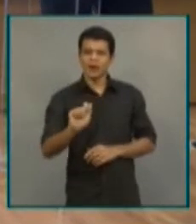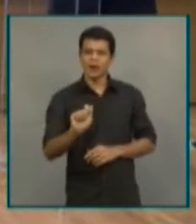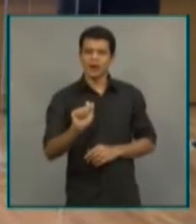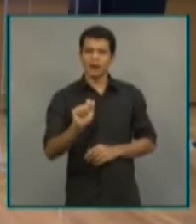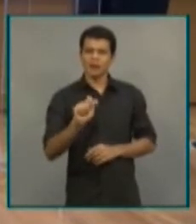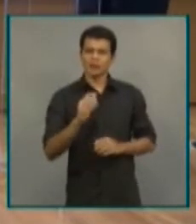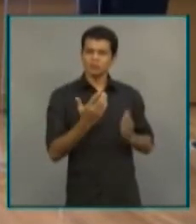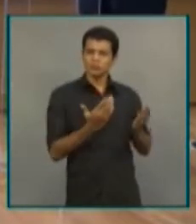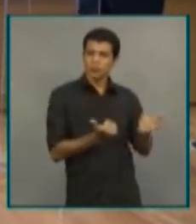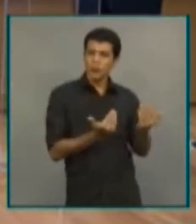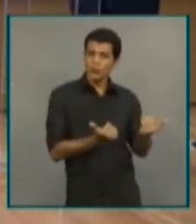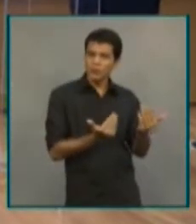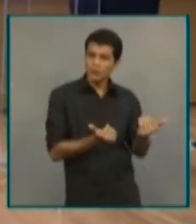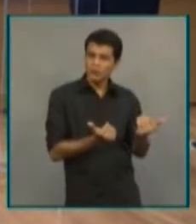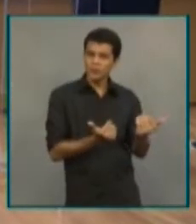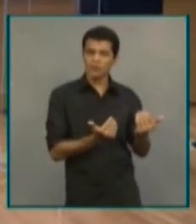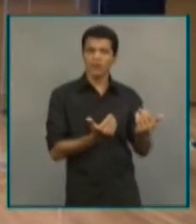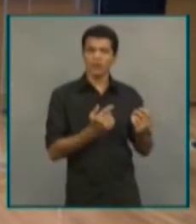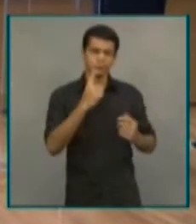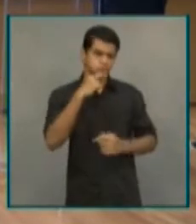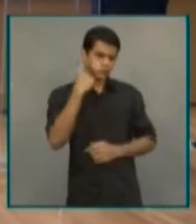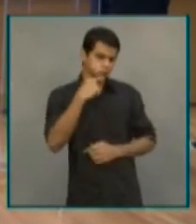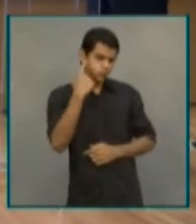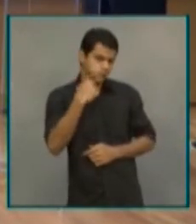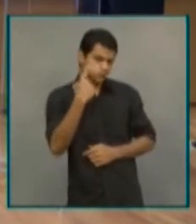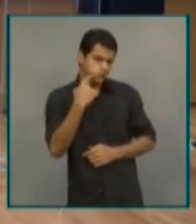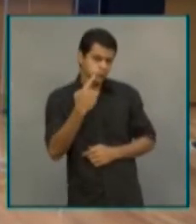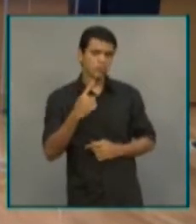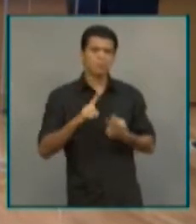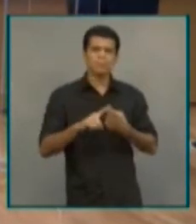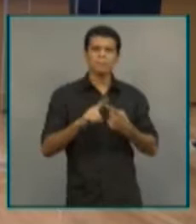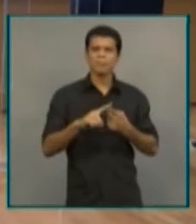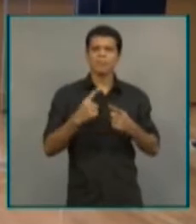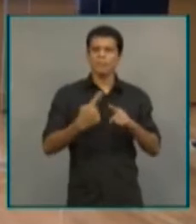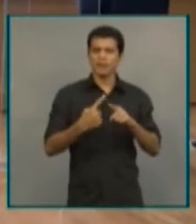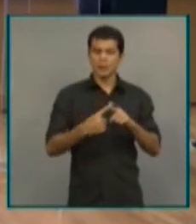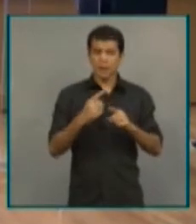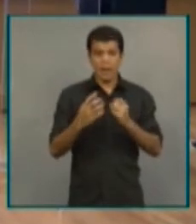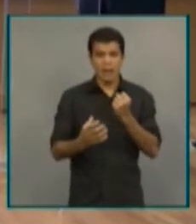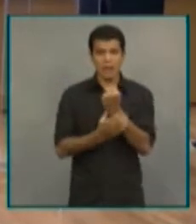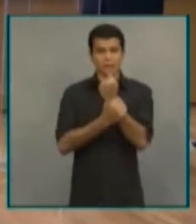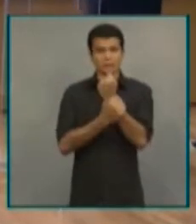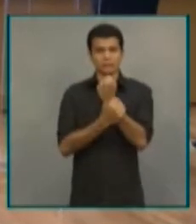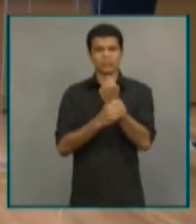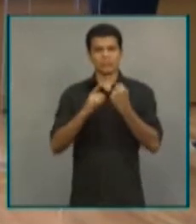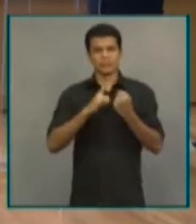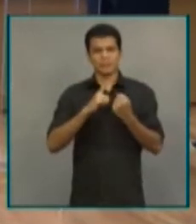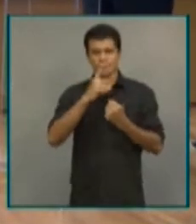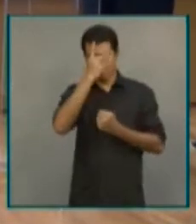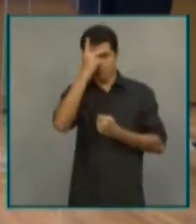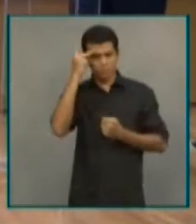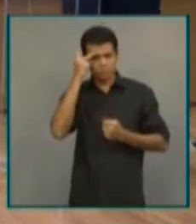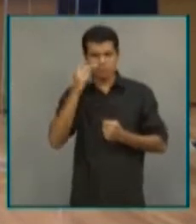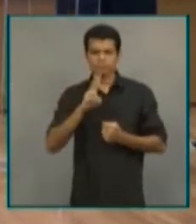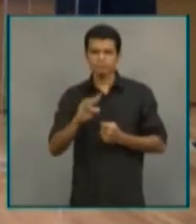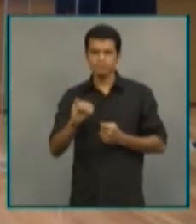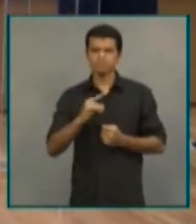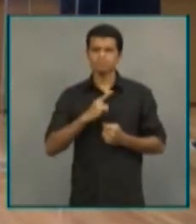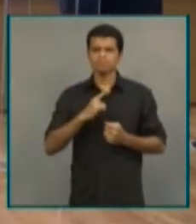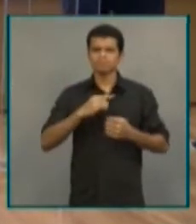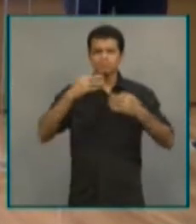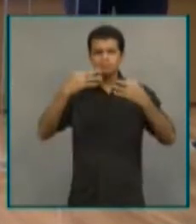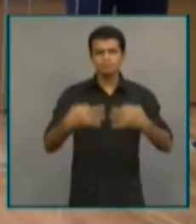as universidades para garantir um aperfeiçoamento melhor aos jovens advogados que ingressam. Temos